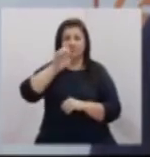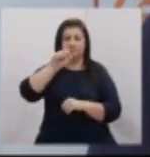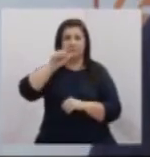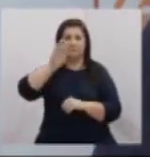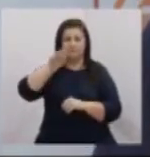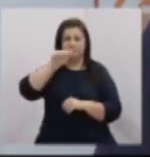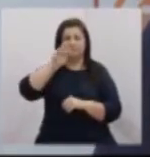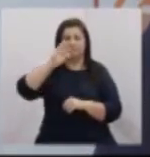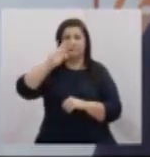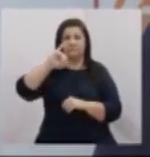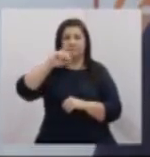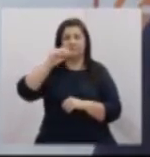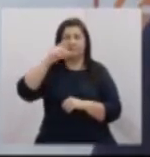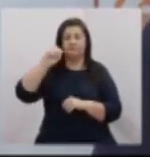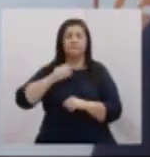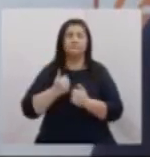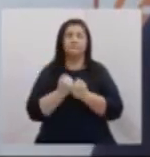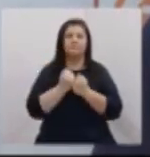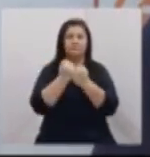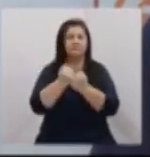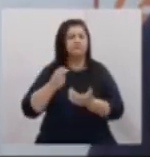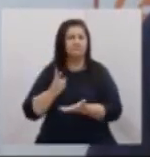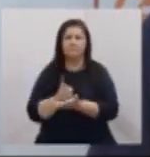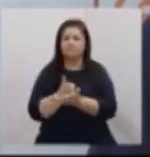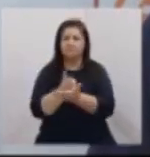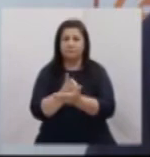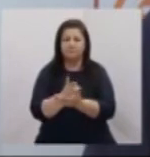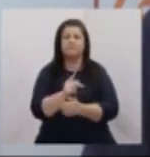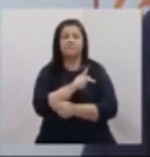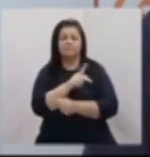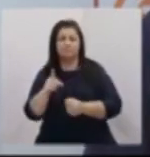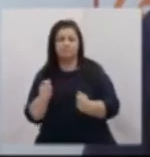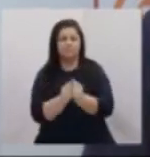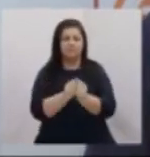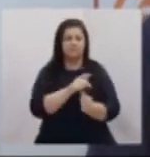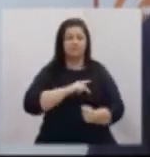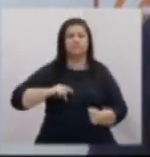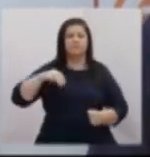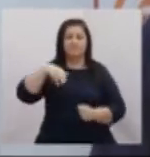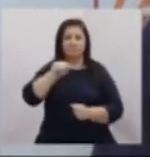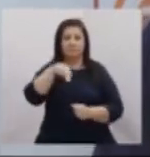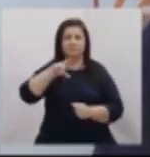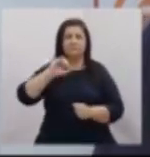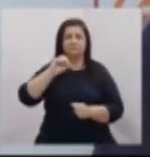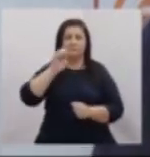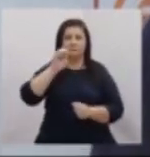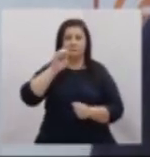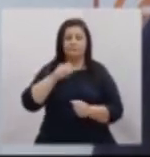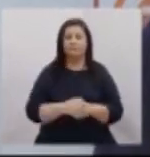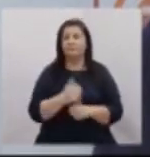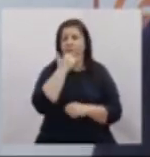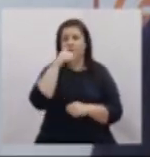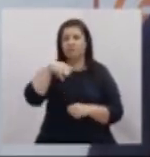vem dando apoio durante todo o tempo de presidência do pastor Manuel José da Costa. Esteve ao lado do pastor Manuel em todos os